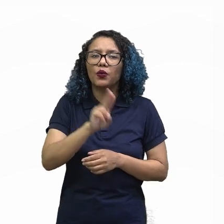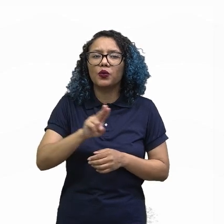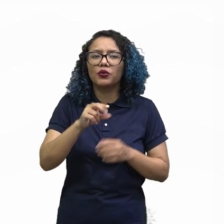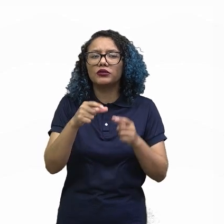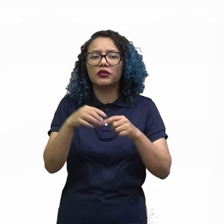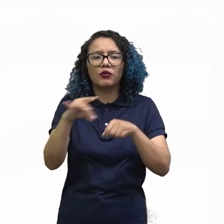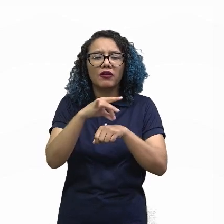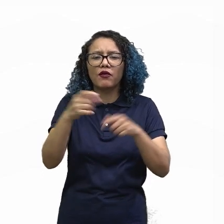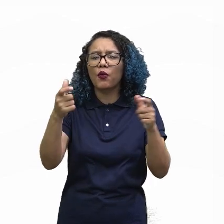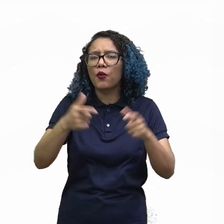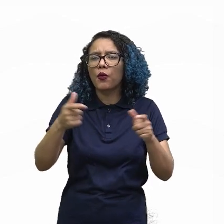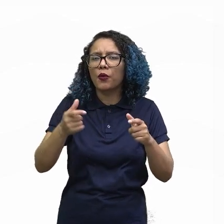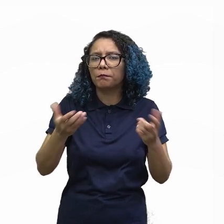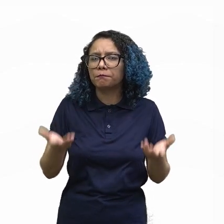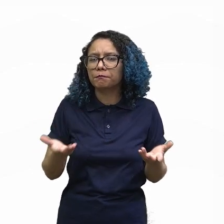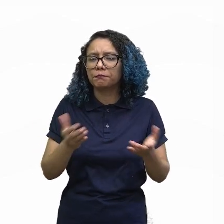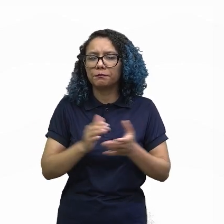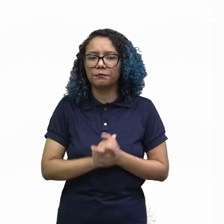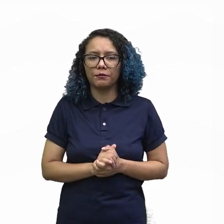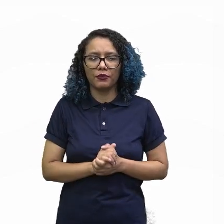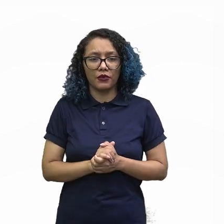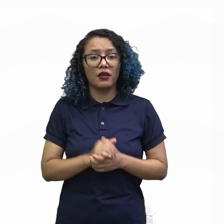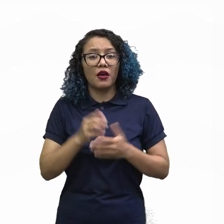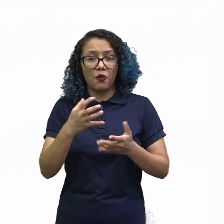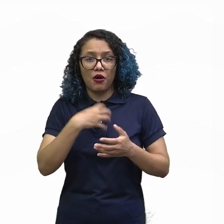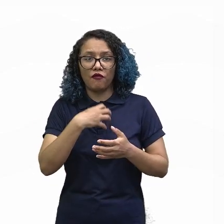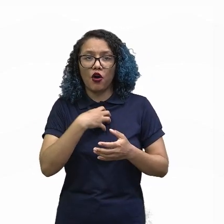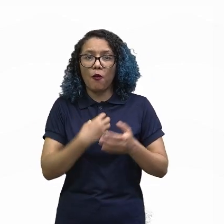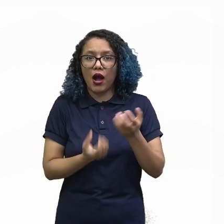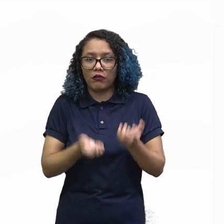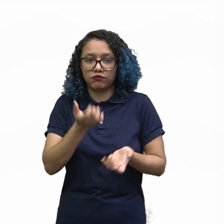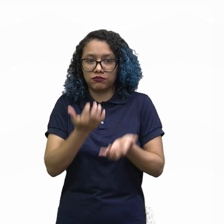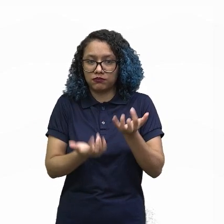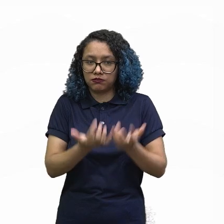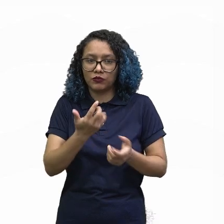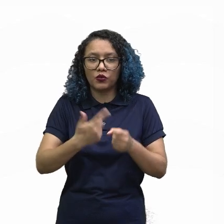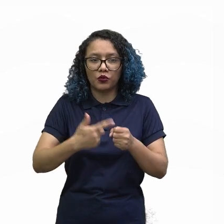o carvão mineral? Como combustível, fonte de